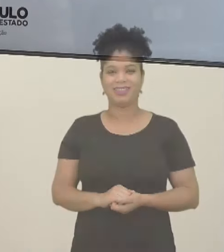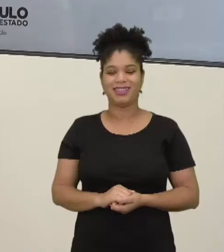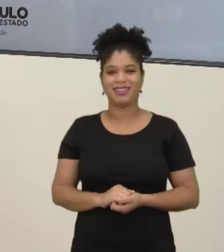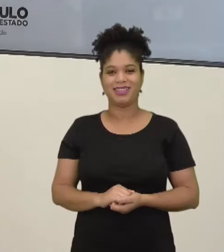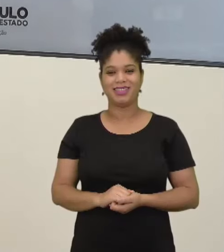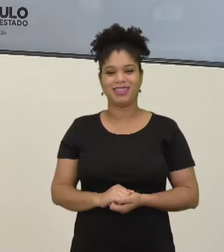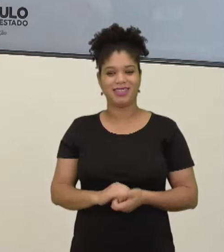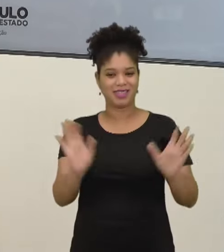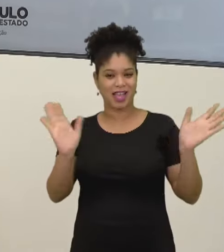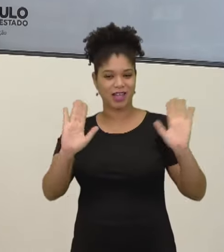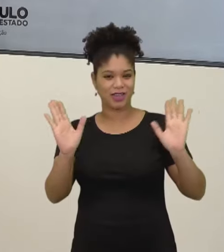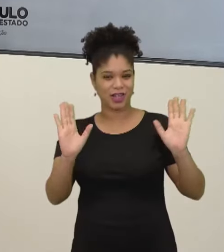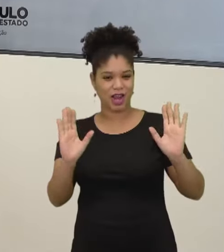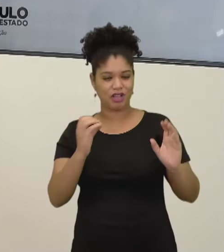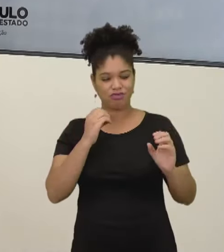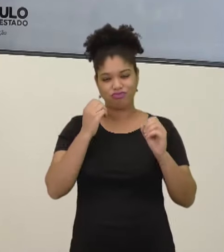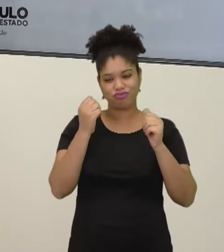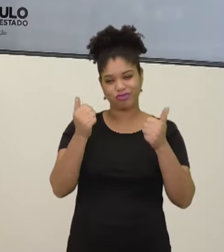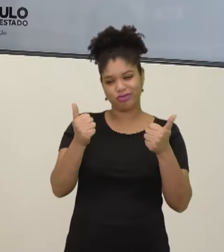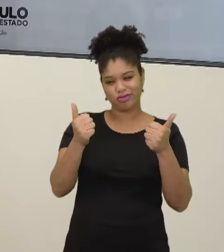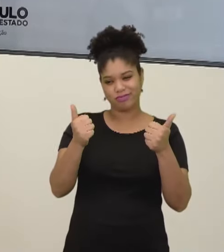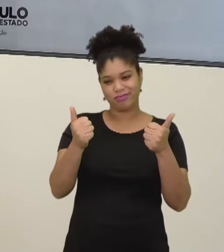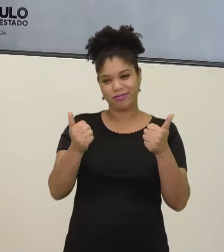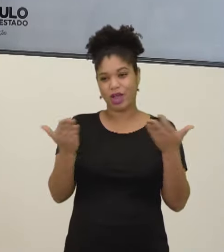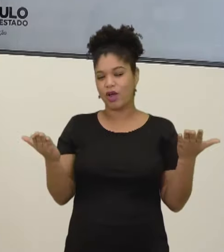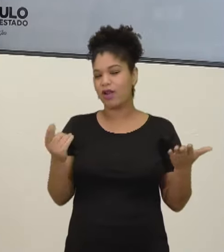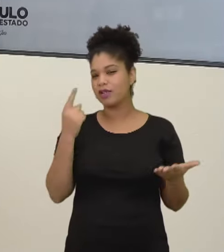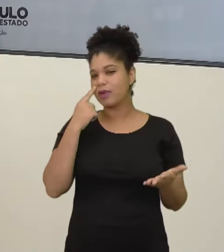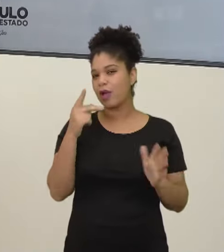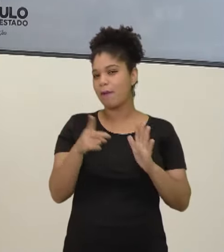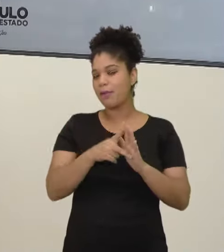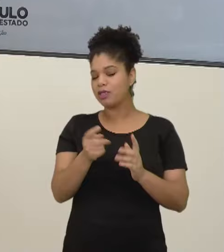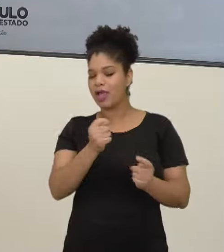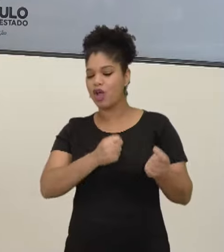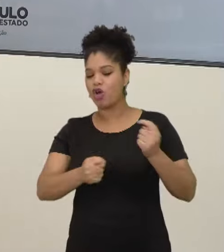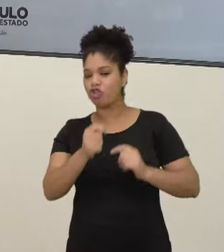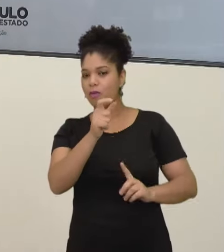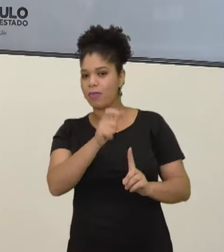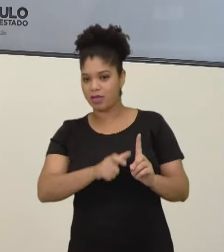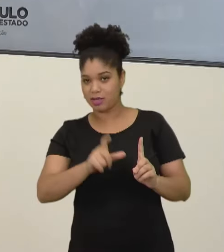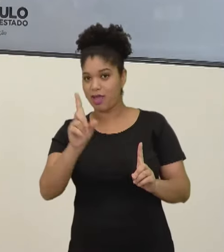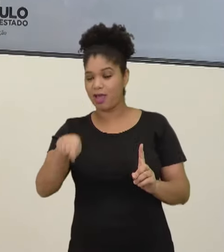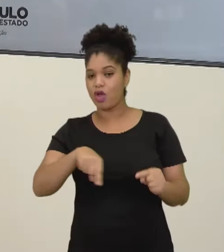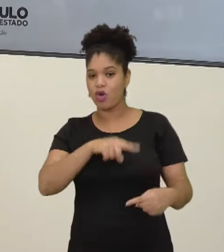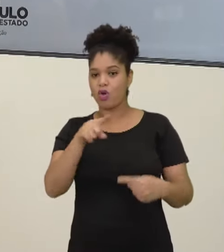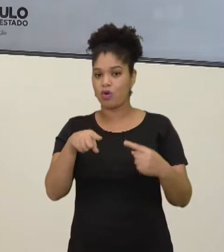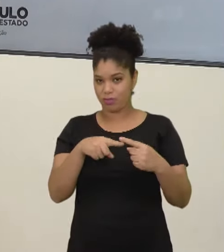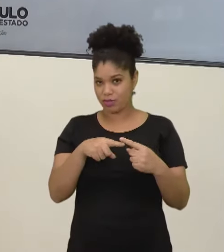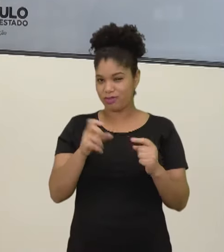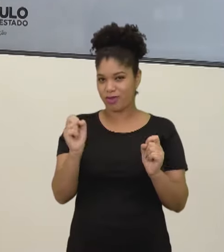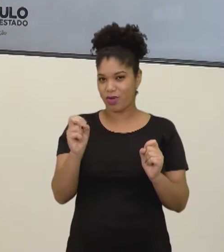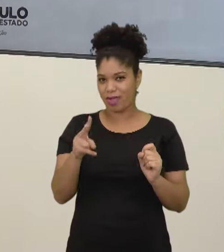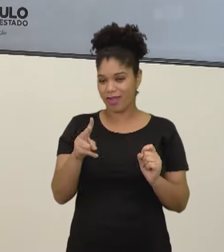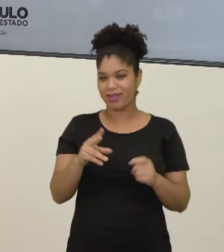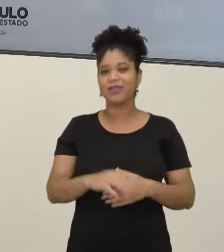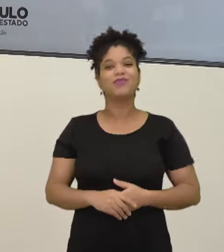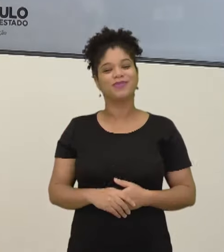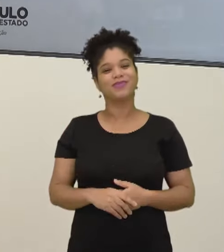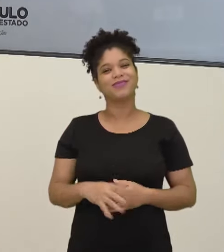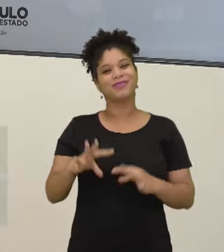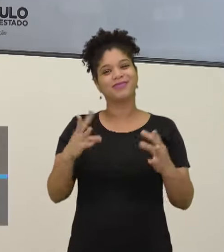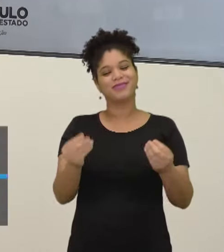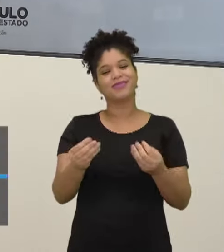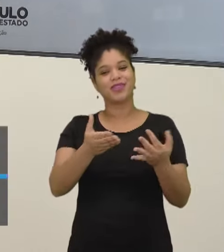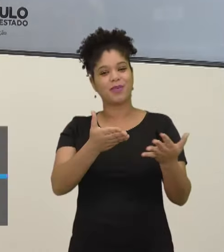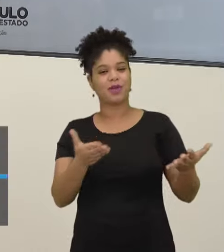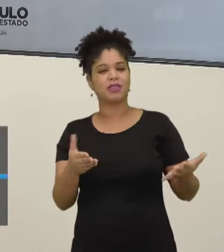Então, rapaziada, estamos aqui para falar junto aí no Pique do Economista hoje, então esse é o nosso objetivo, pode crer? Então, seja bem-vindo aí,